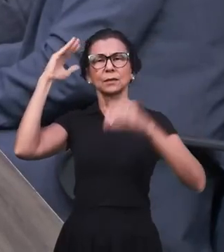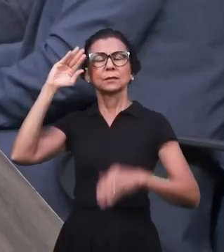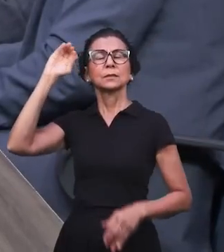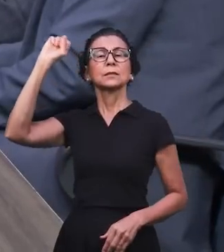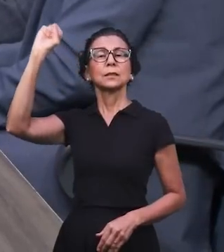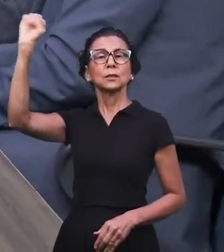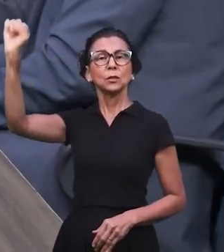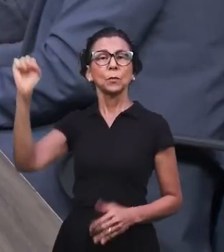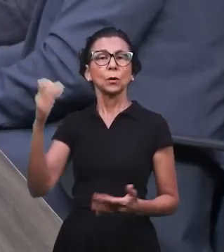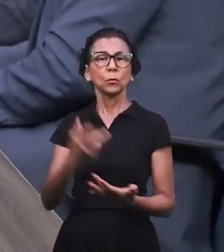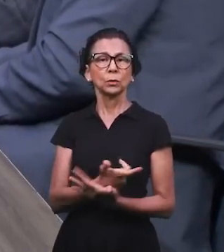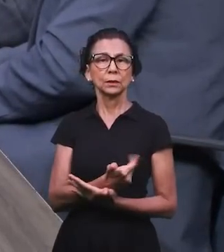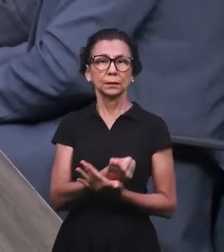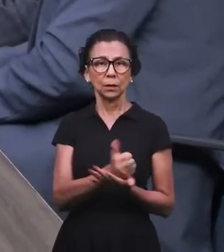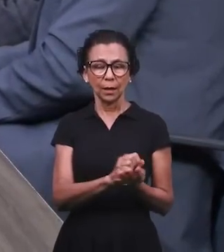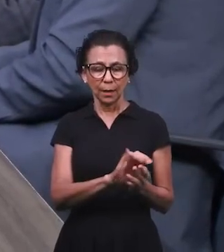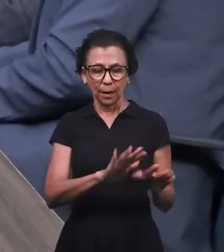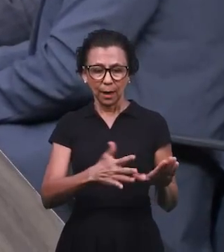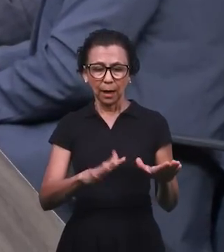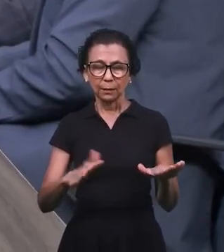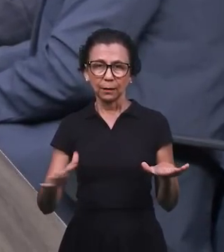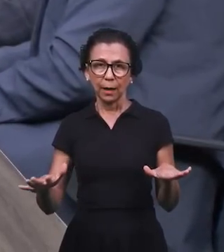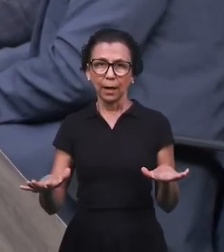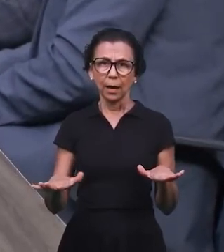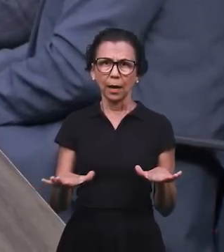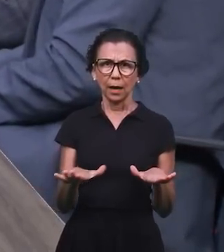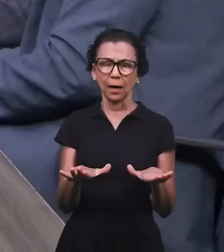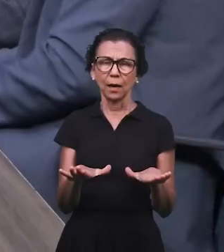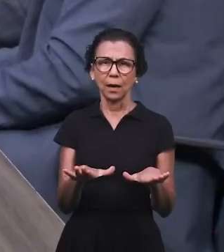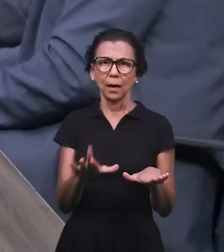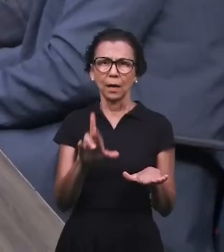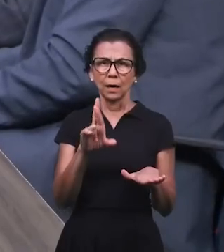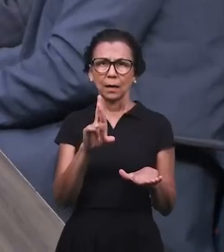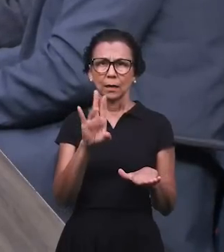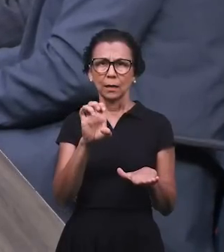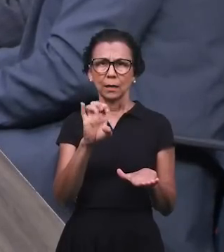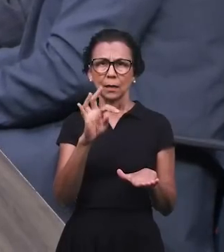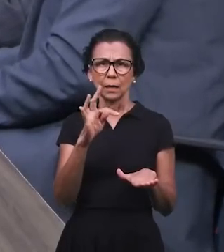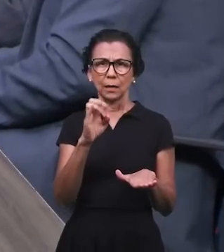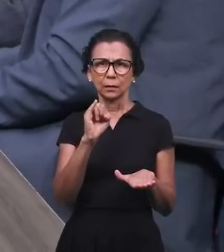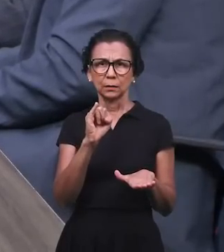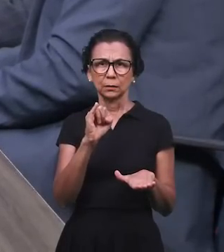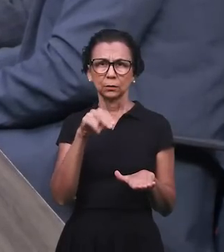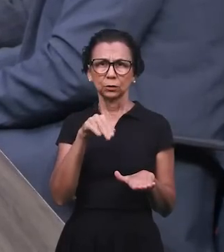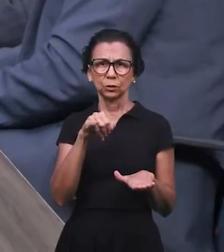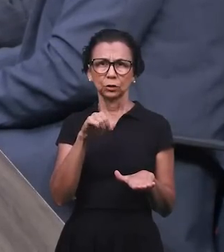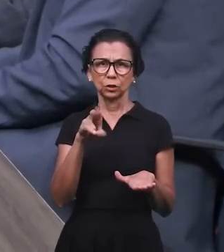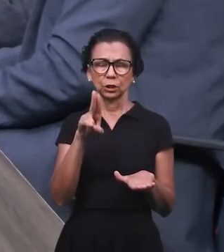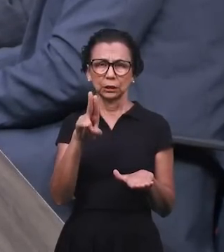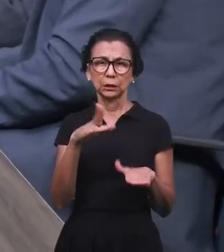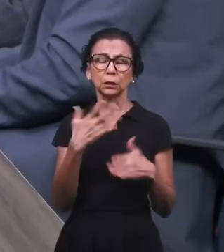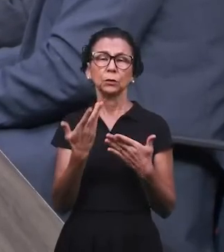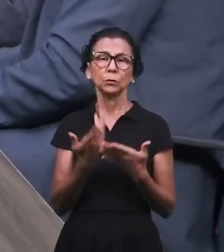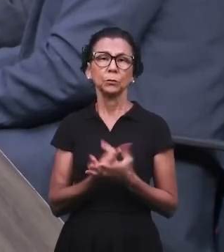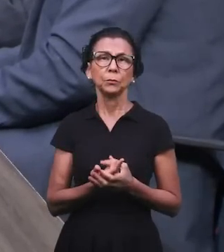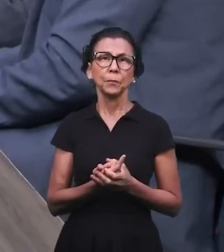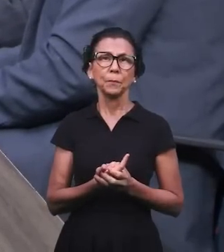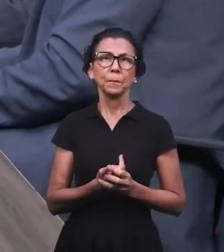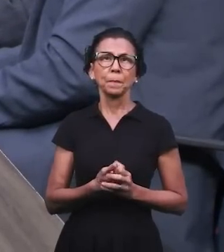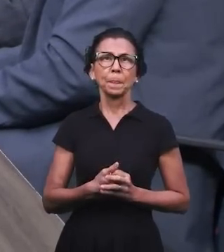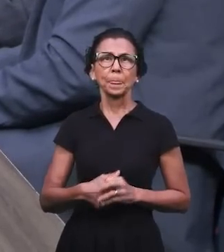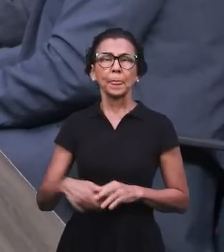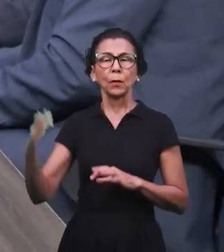porque bateu na profecia, bateu na doutrina, que simboliza o templo, bateu na profecia, que simboliza o